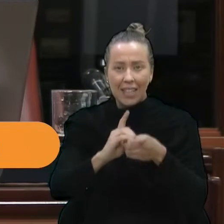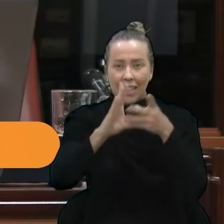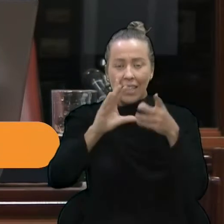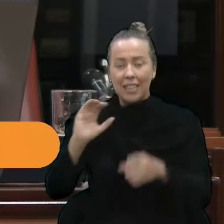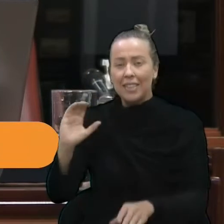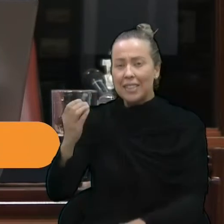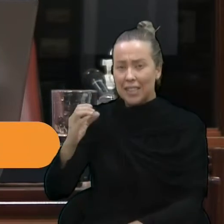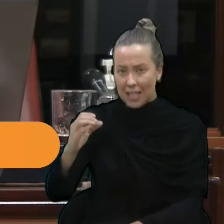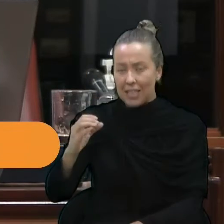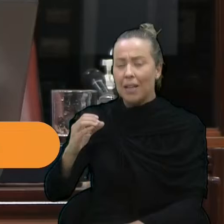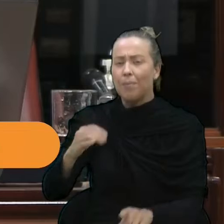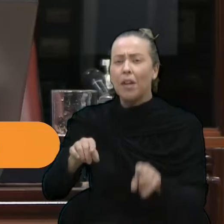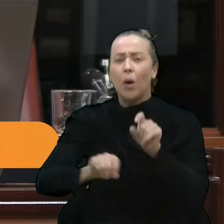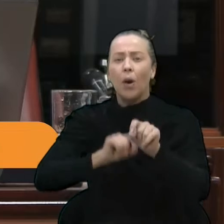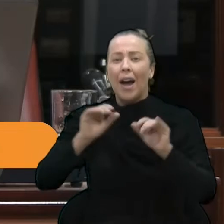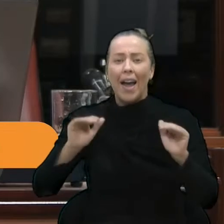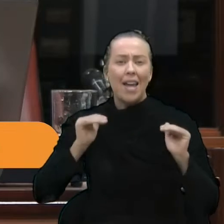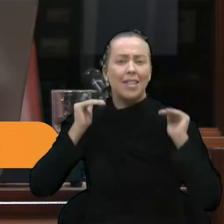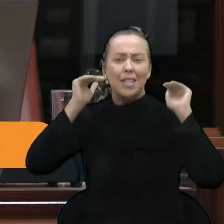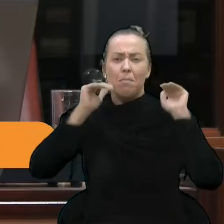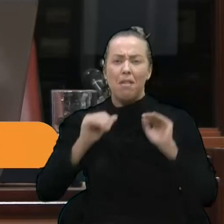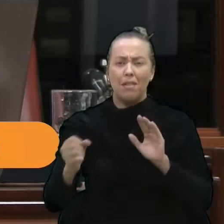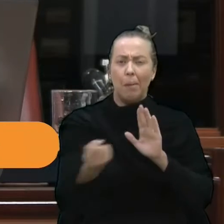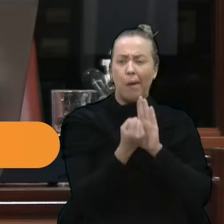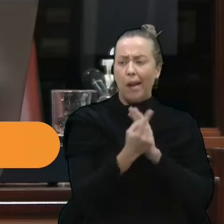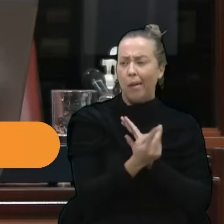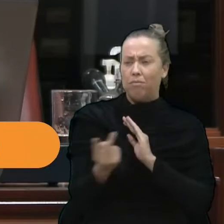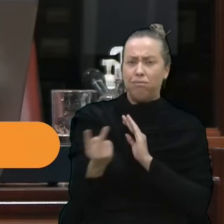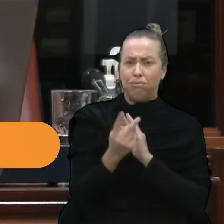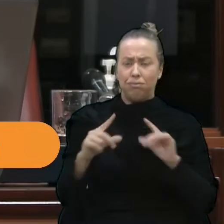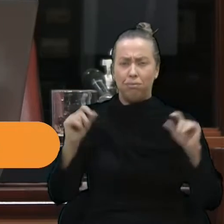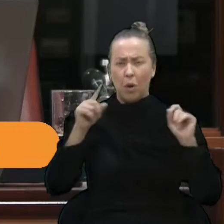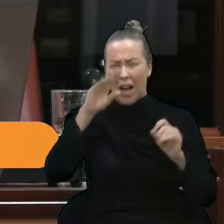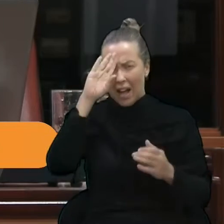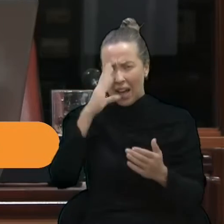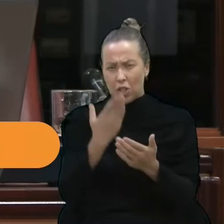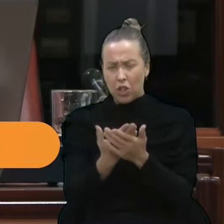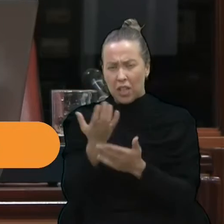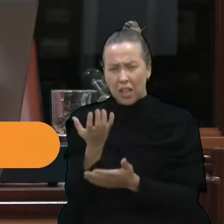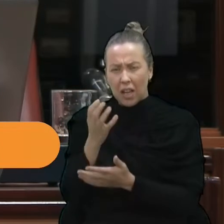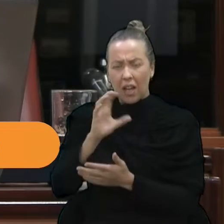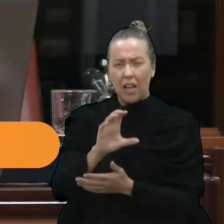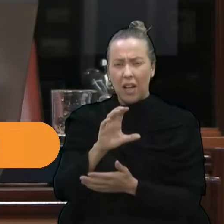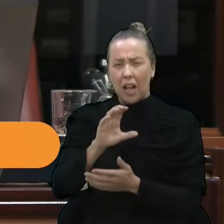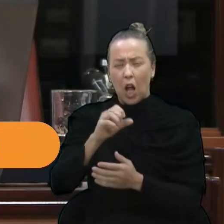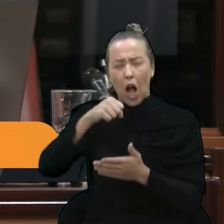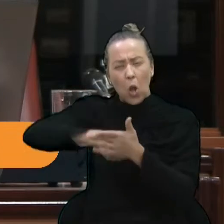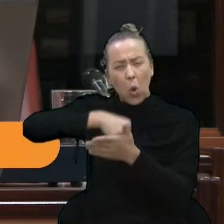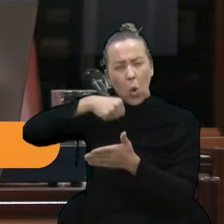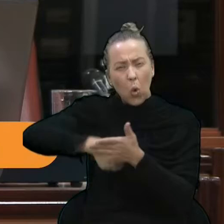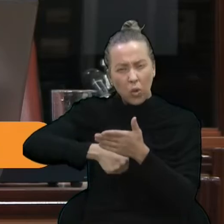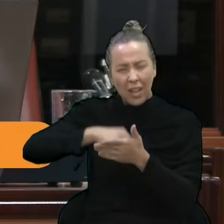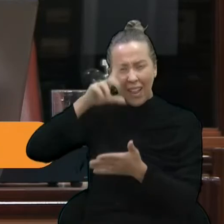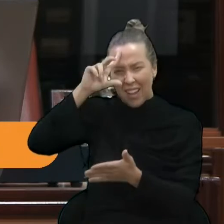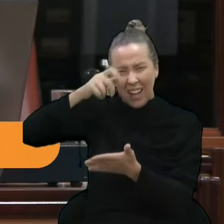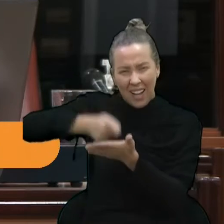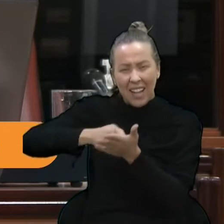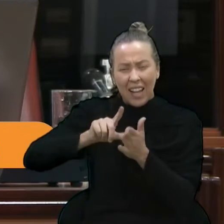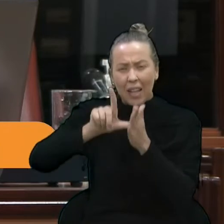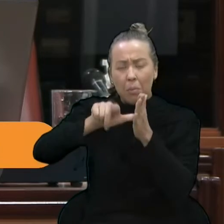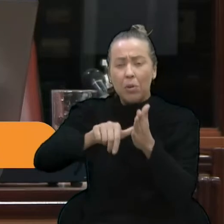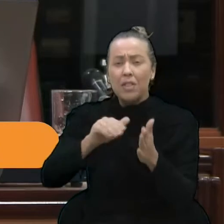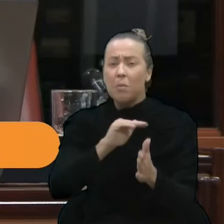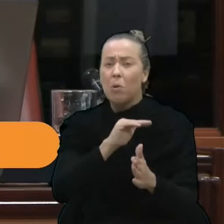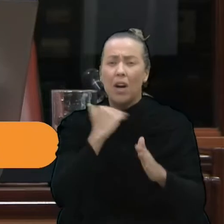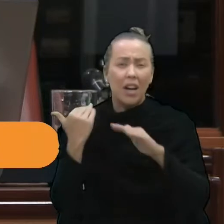ciência estão acima desses rótulos. Você acredita que o combate à ditadura que perseguiu e matou jornalistas e a defesa